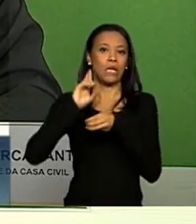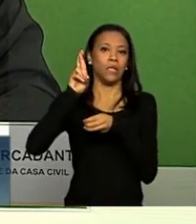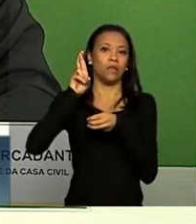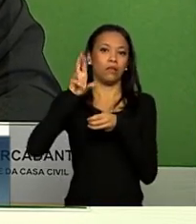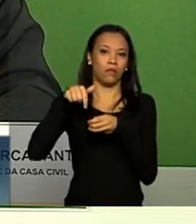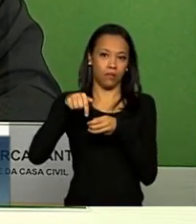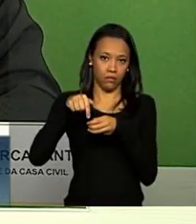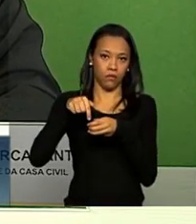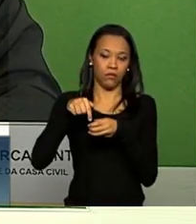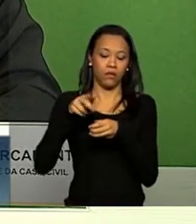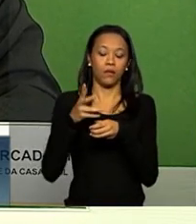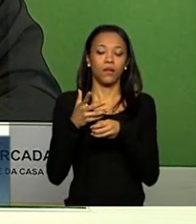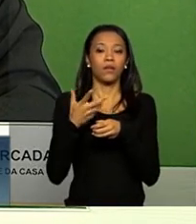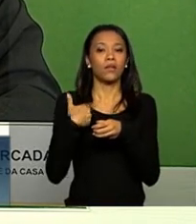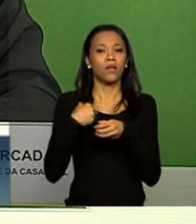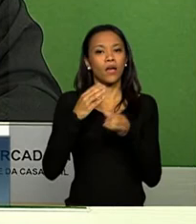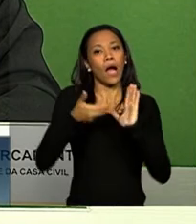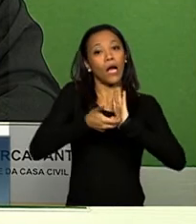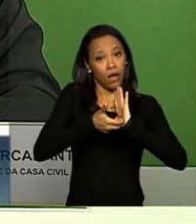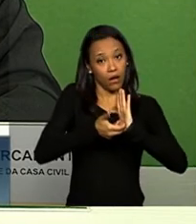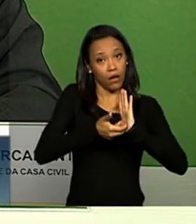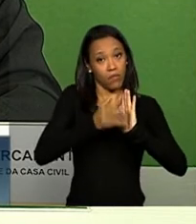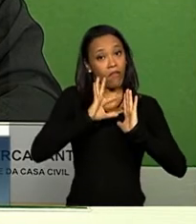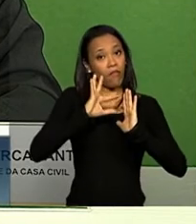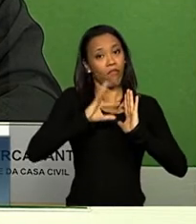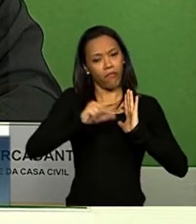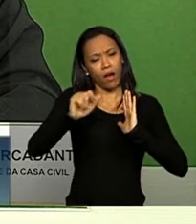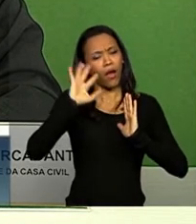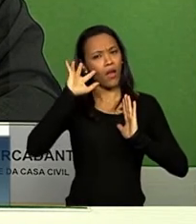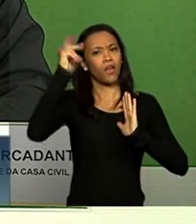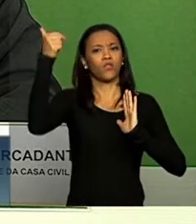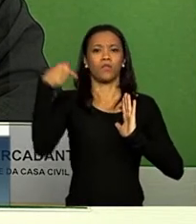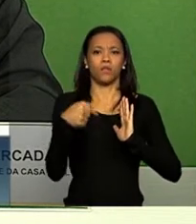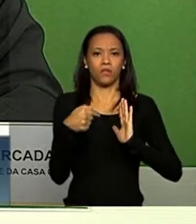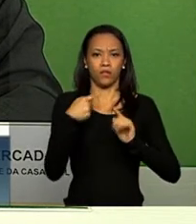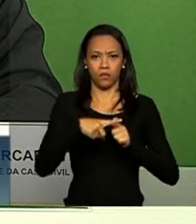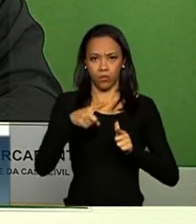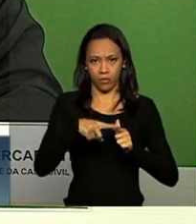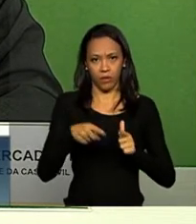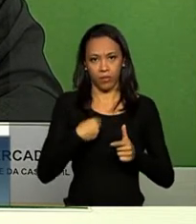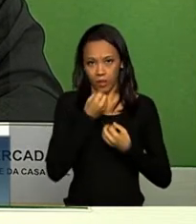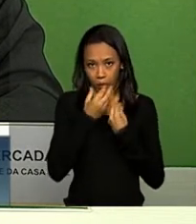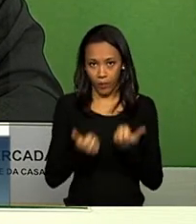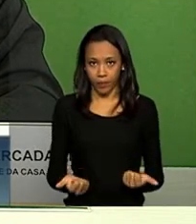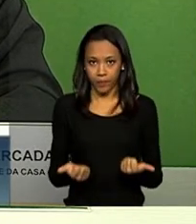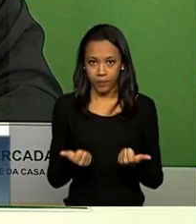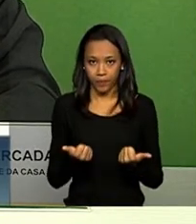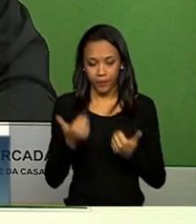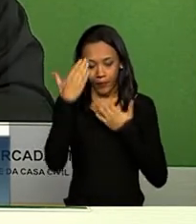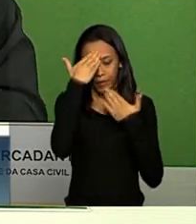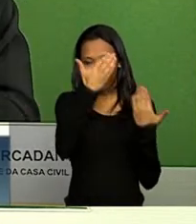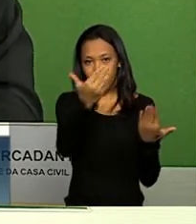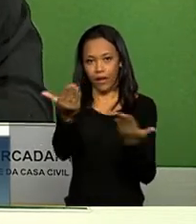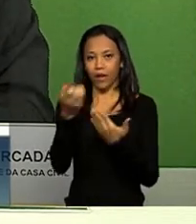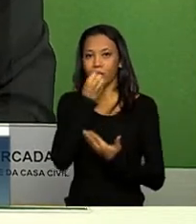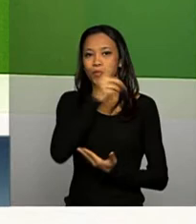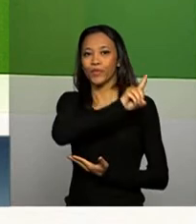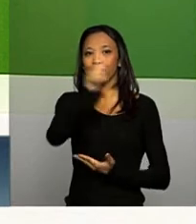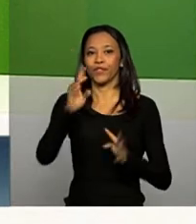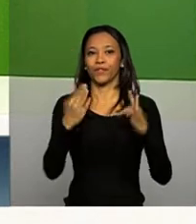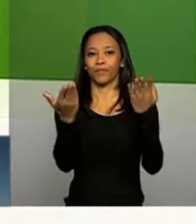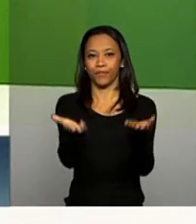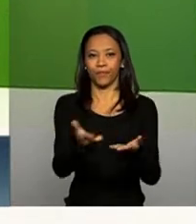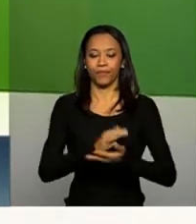a Câmara encontrará um bom caminho para equacionar essa questão. Tá bom, gente? Obrigado. Um bom dia para